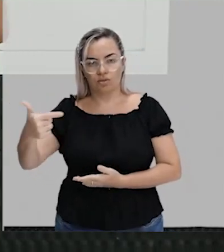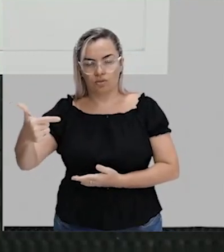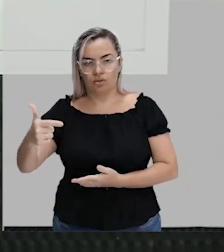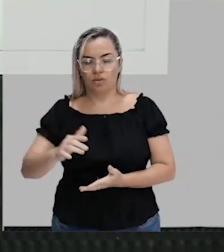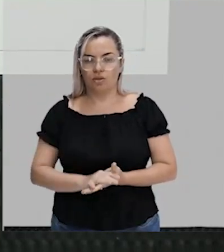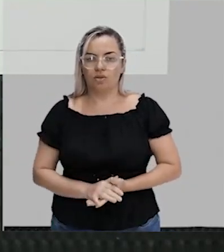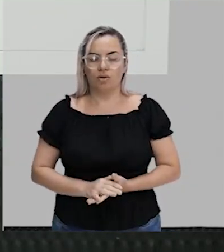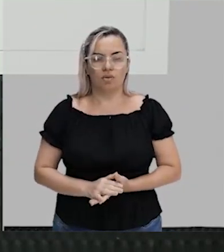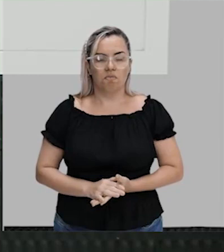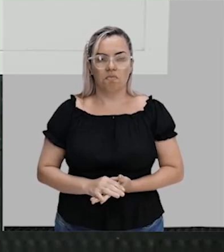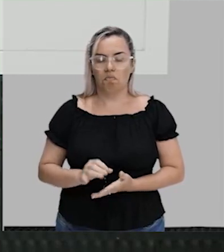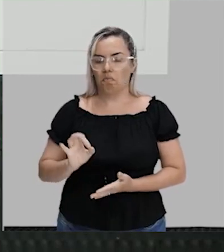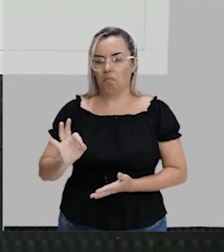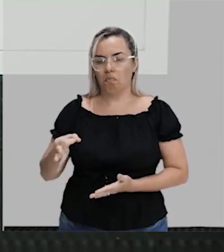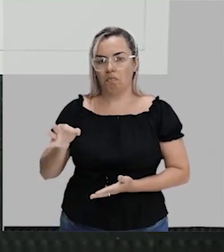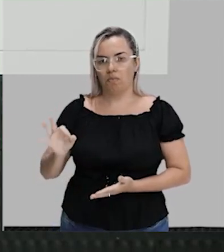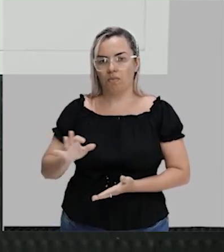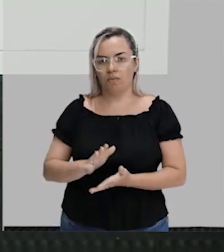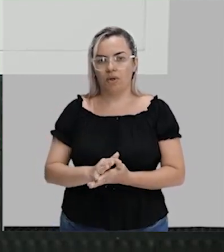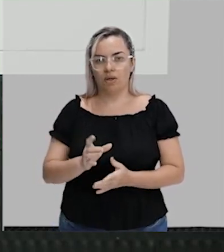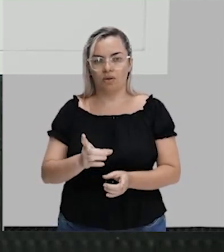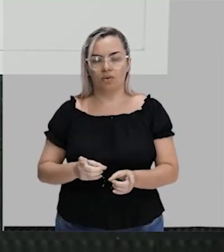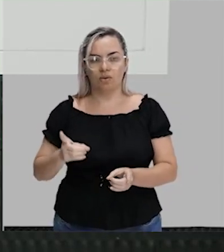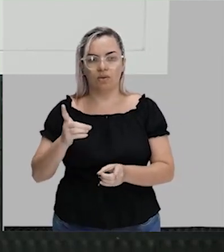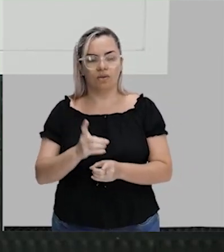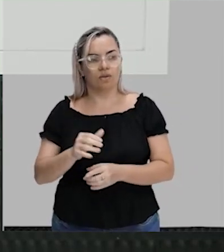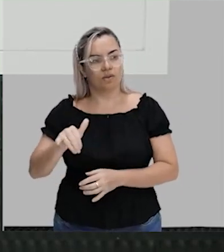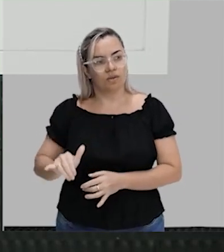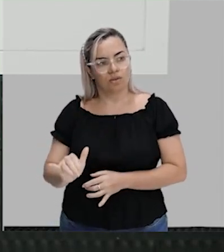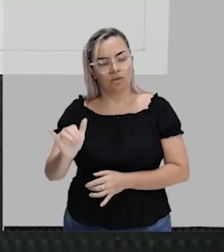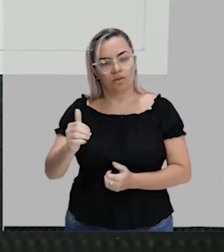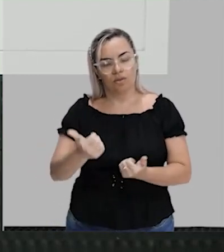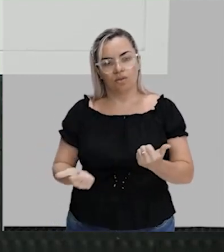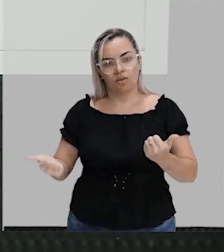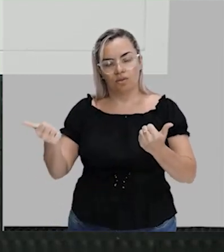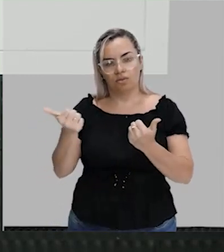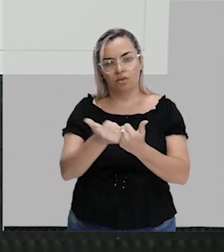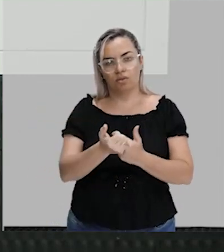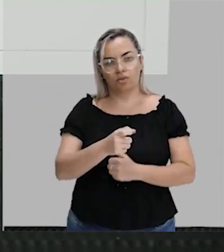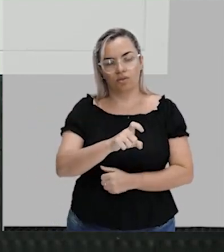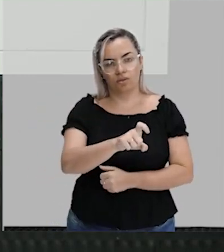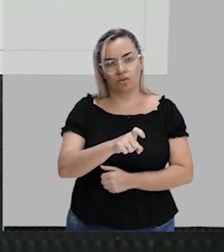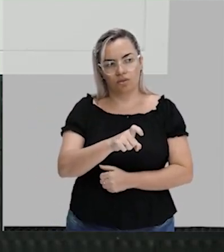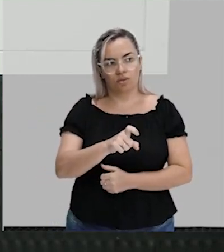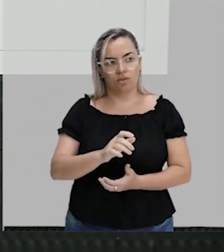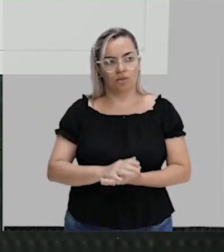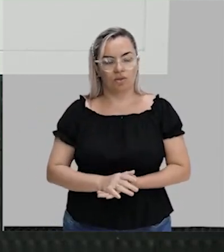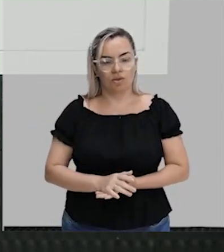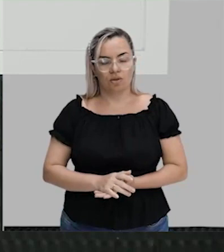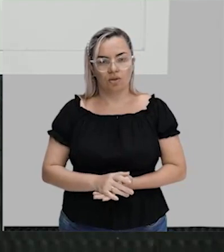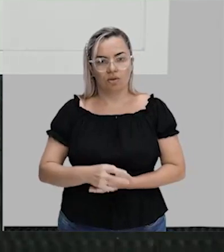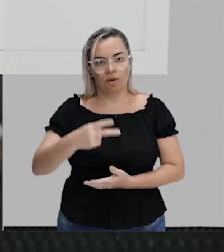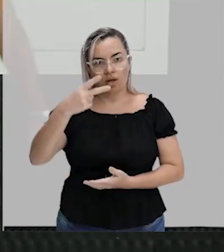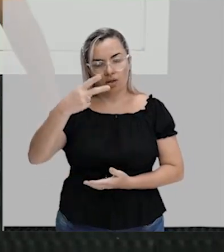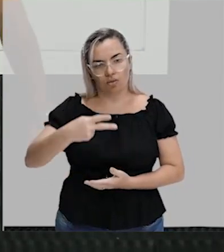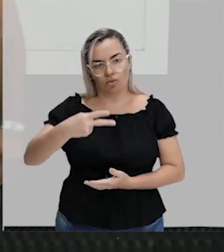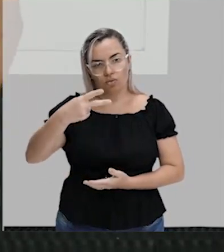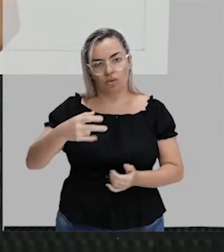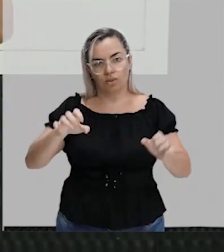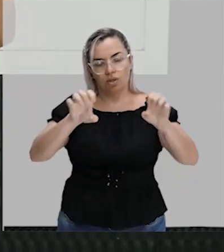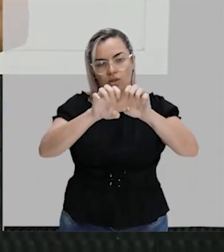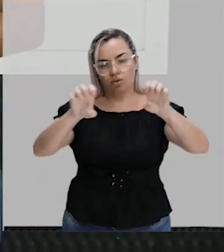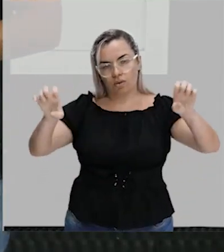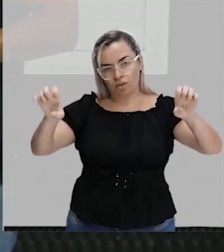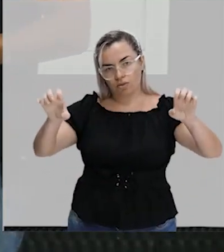para você encontrar o y agora você substitui o X em uma das duas equações né